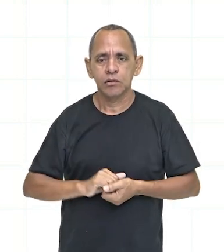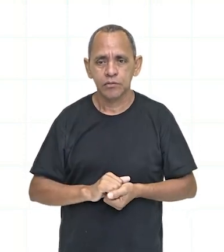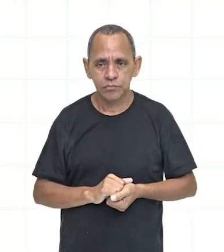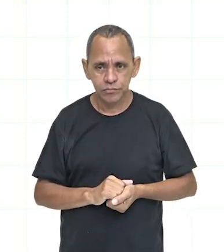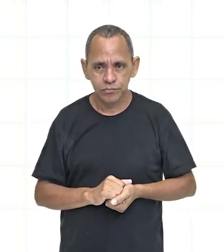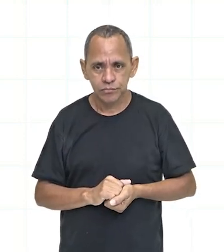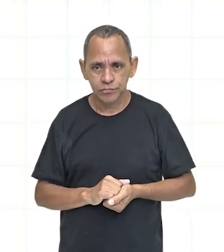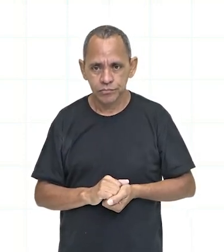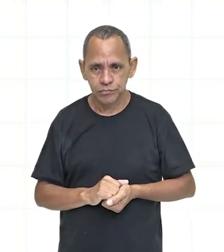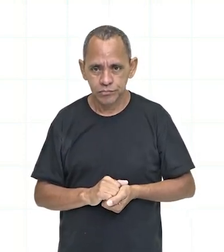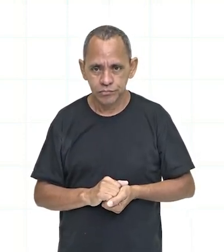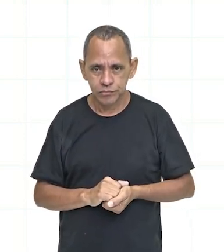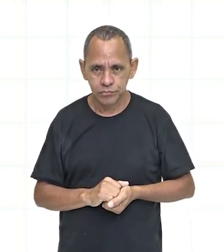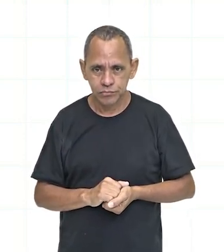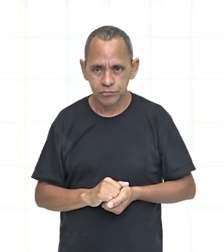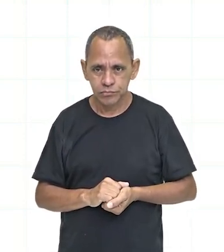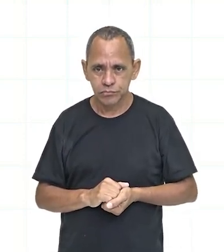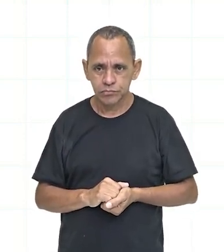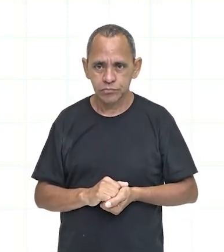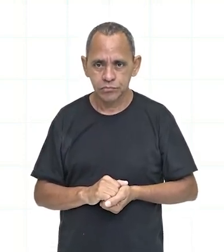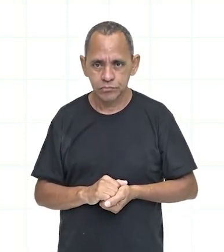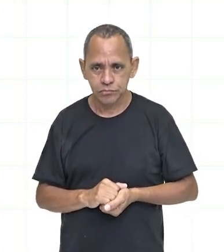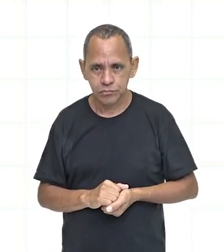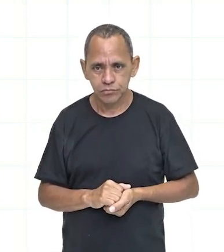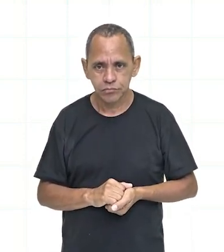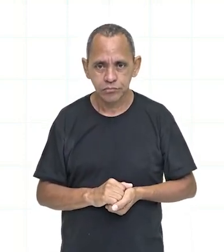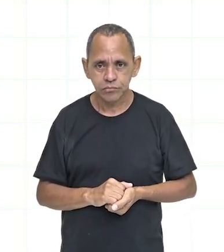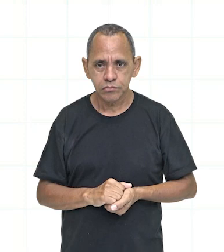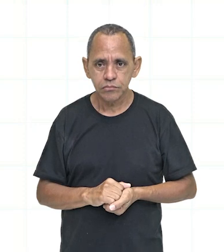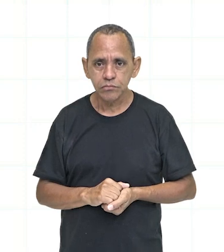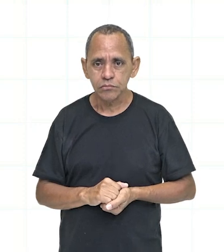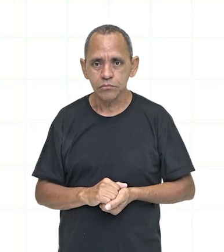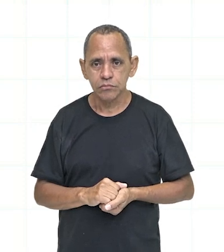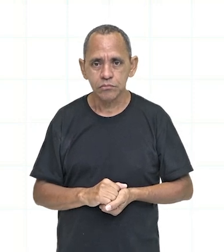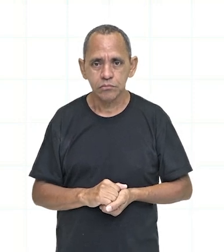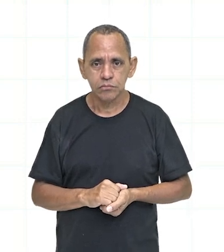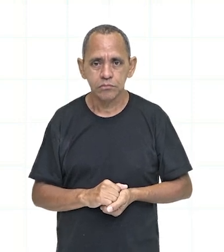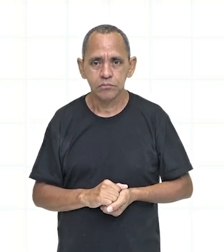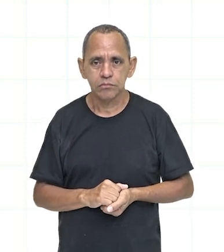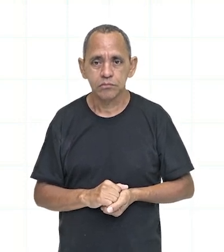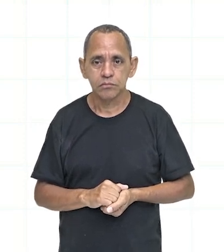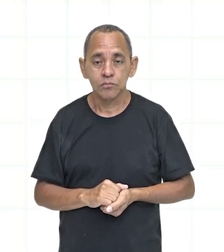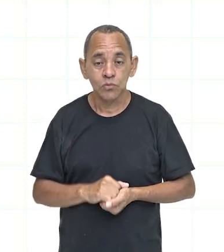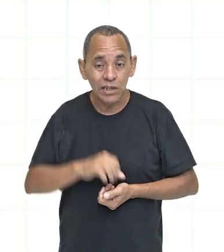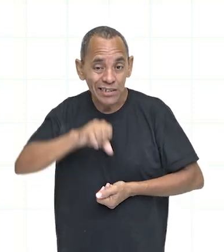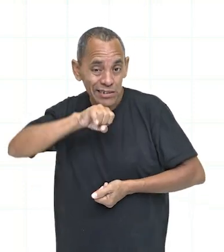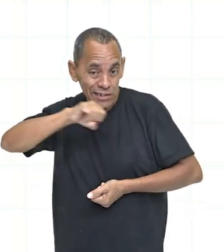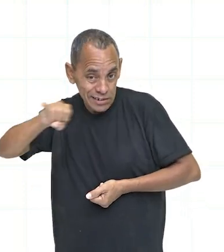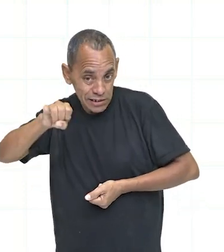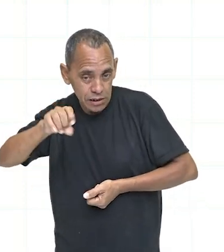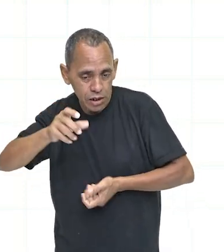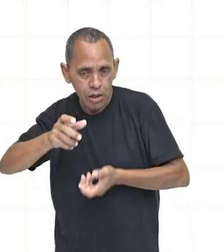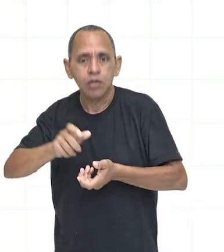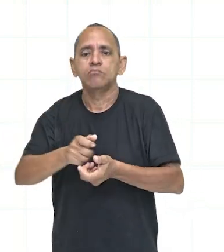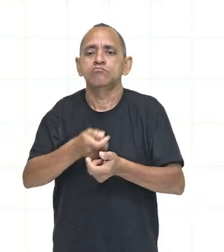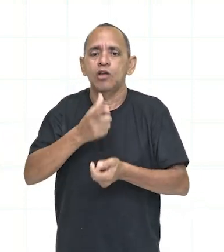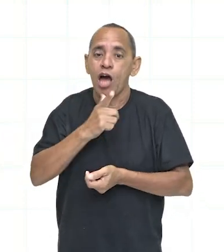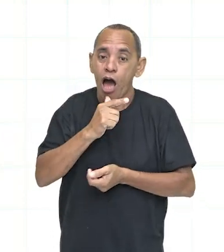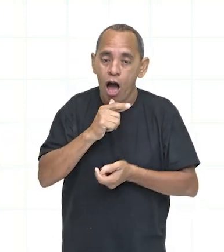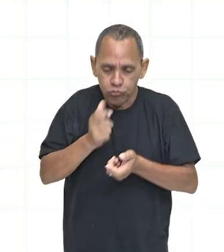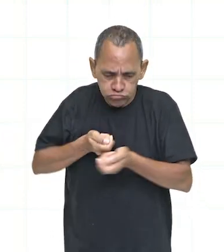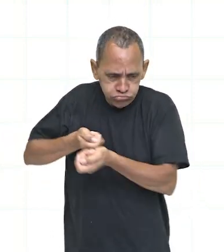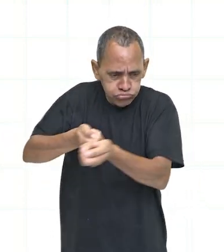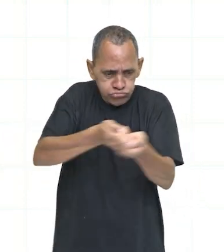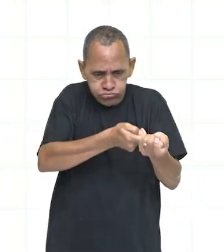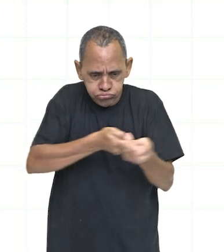de água, né, a tradução água. Então, if you water the plants regularly, se você regar as plantas regularmente,